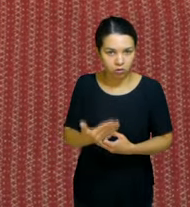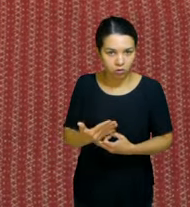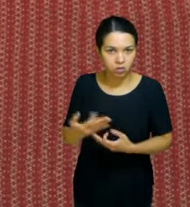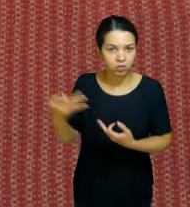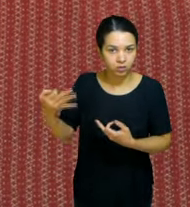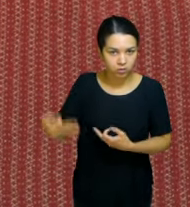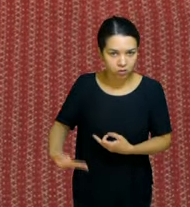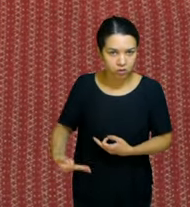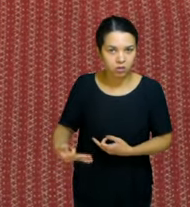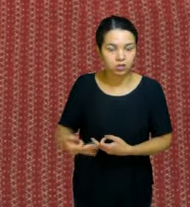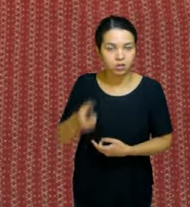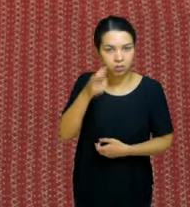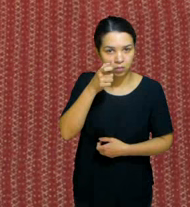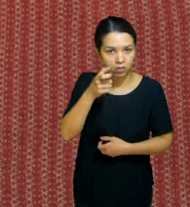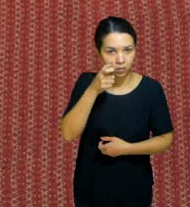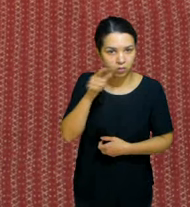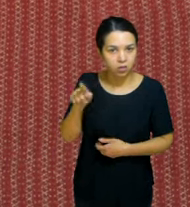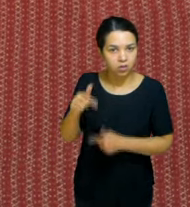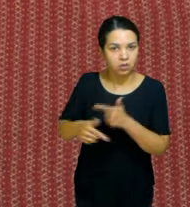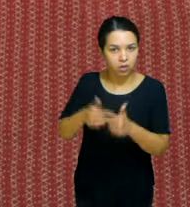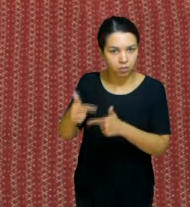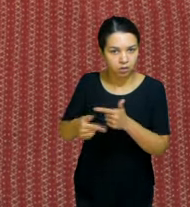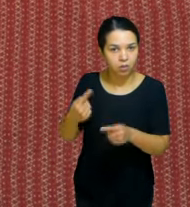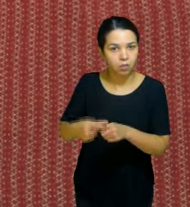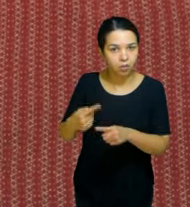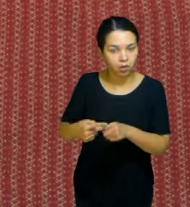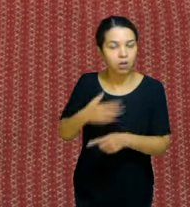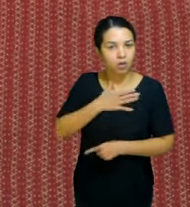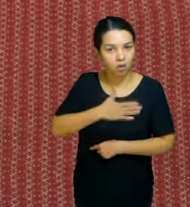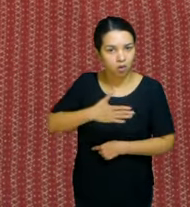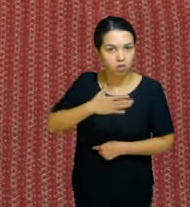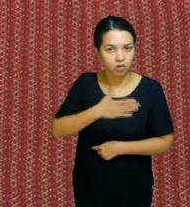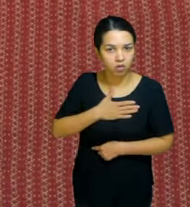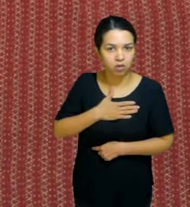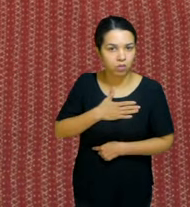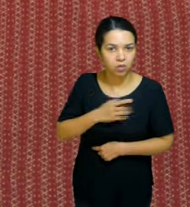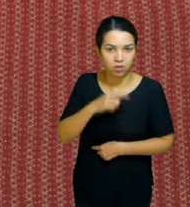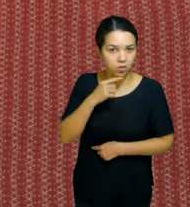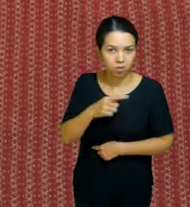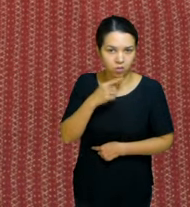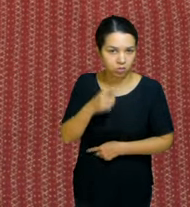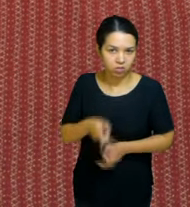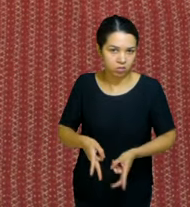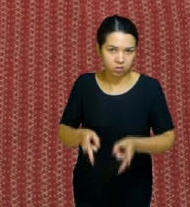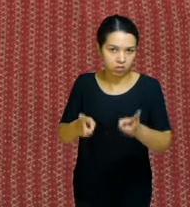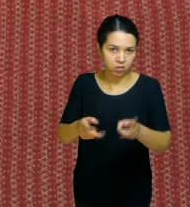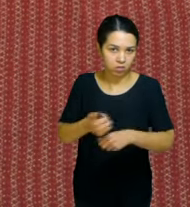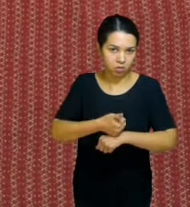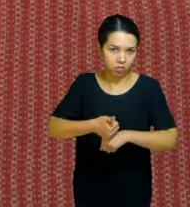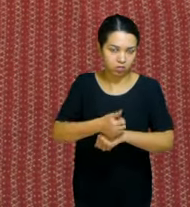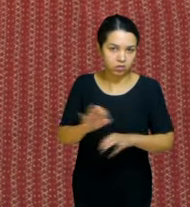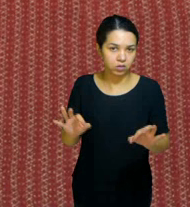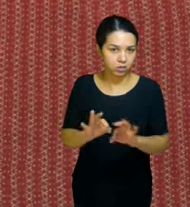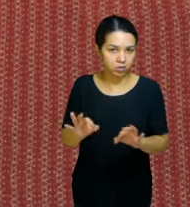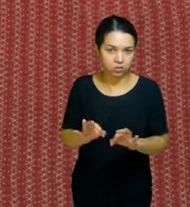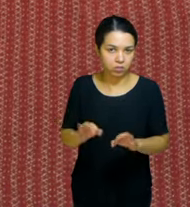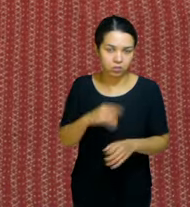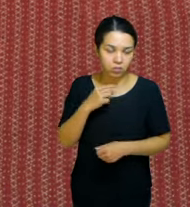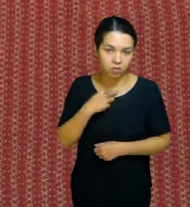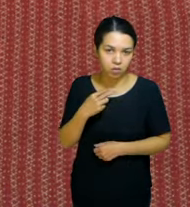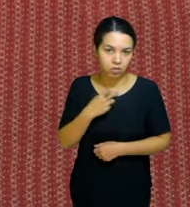acompanha. Eles realmente trabalham porque gostam da coisa, mas não dá mais para fazer assim de forma não profissional. Nós, enquanto